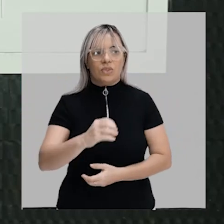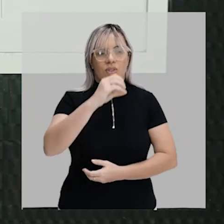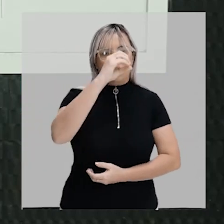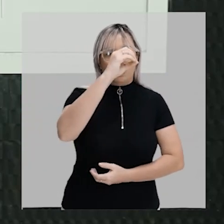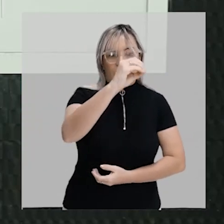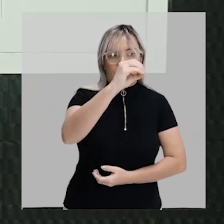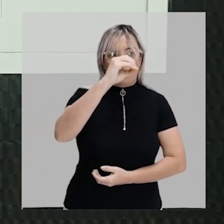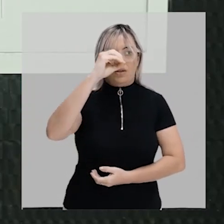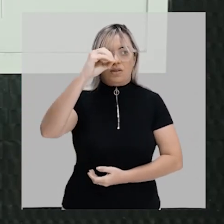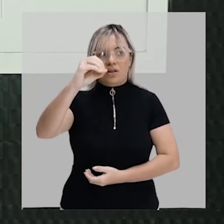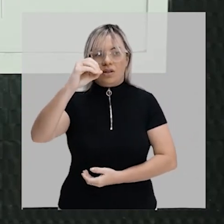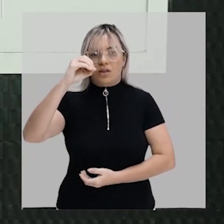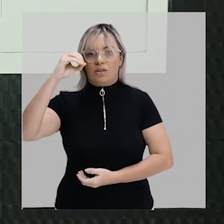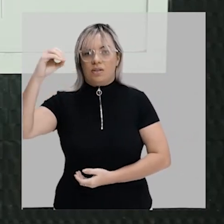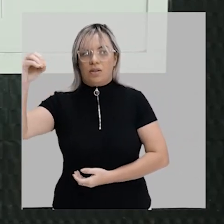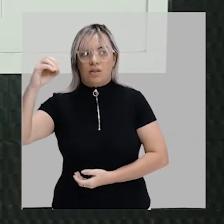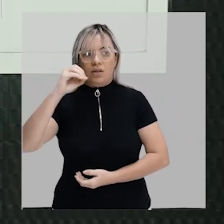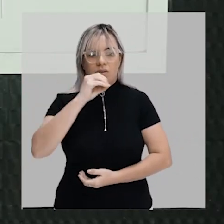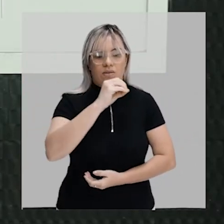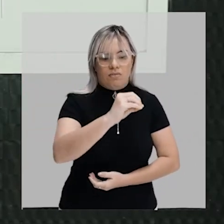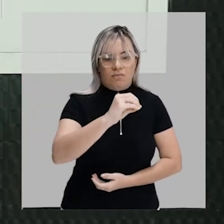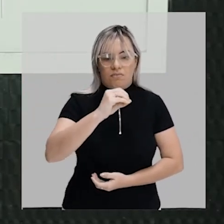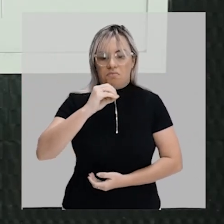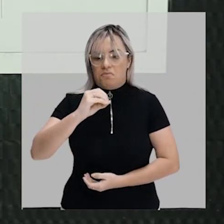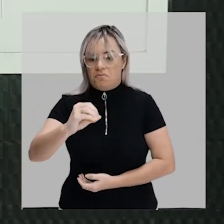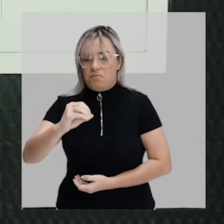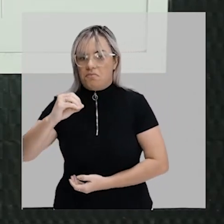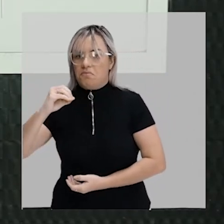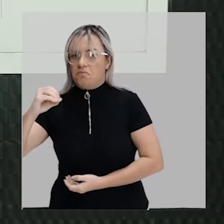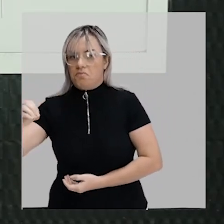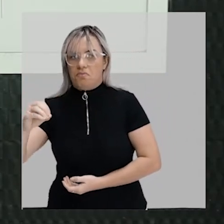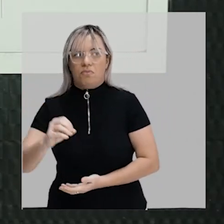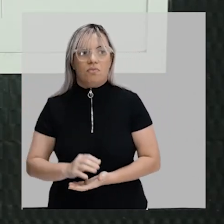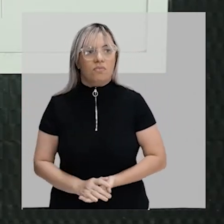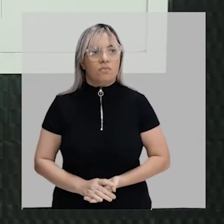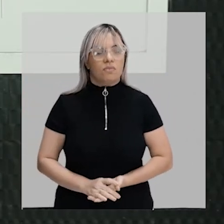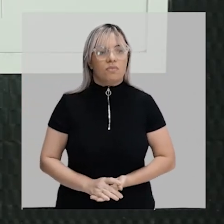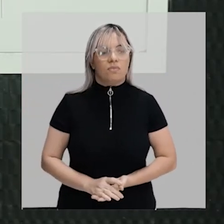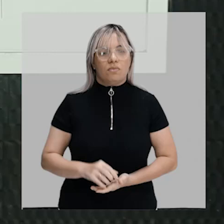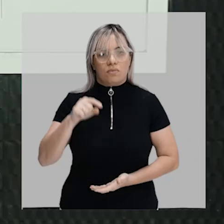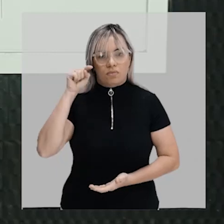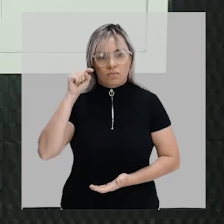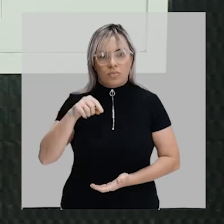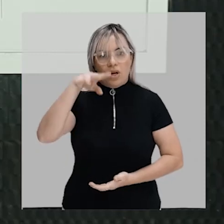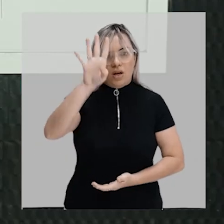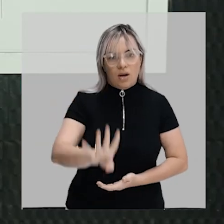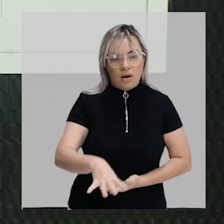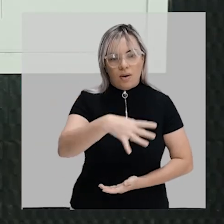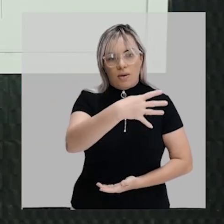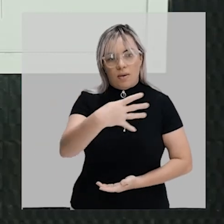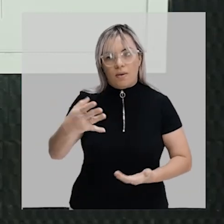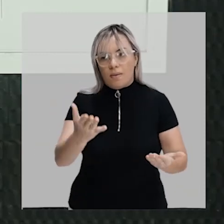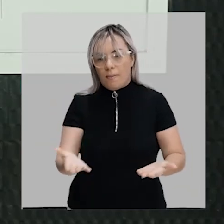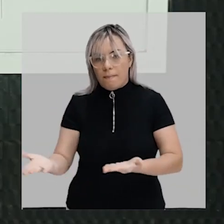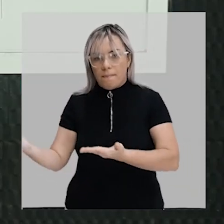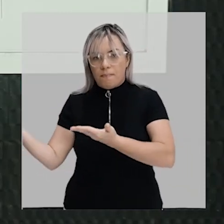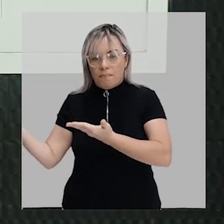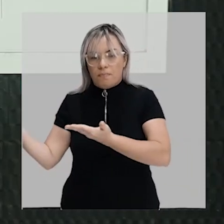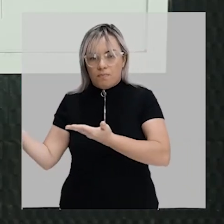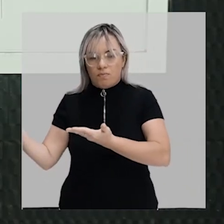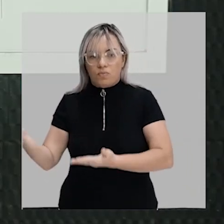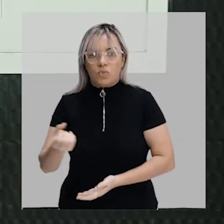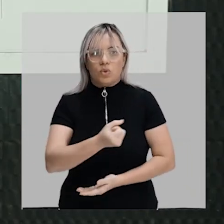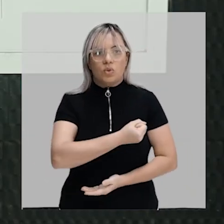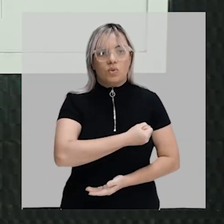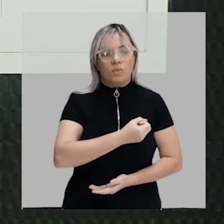e zero tá então essa Matriz aqui ó ele é uma matriz nula tá é